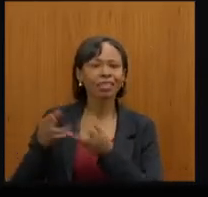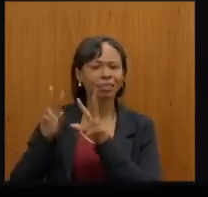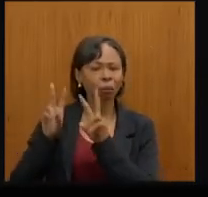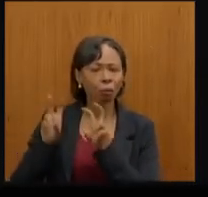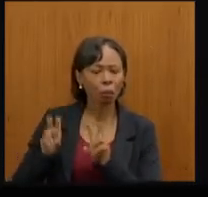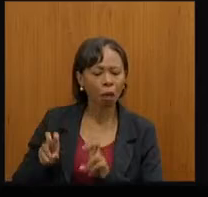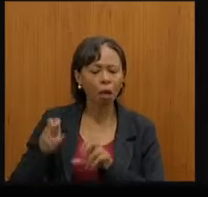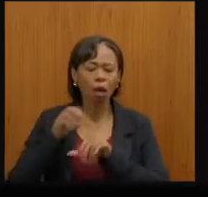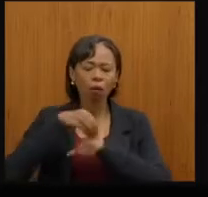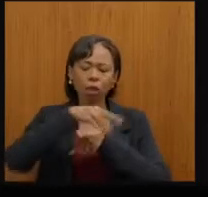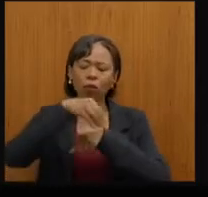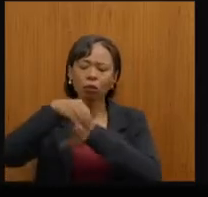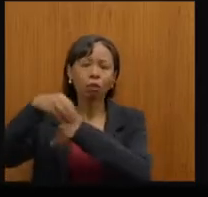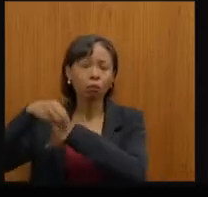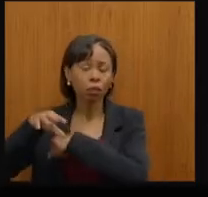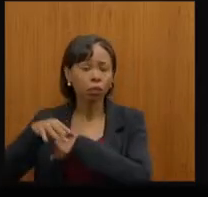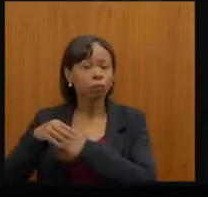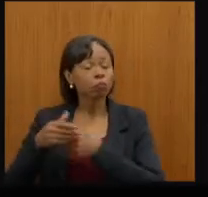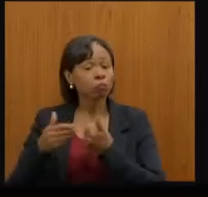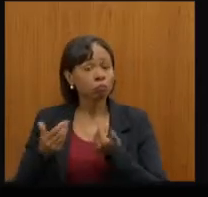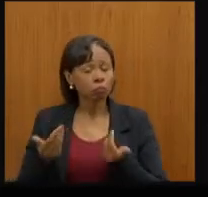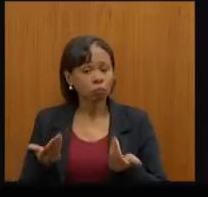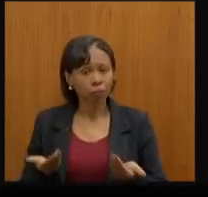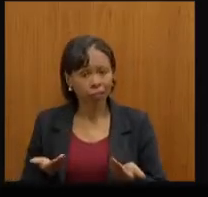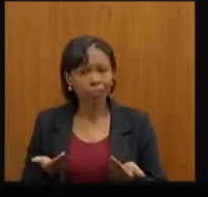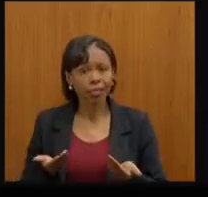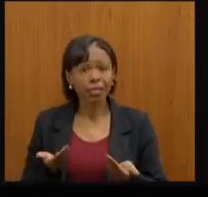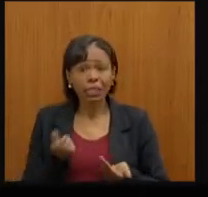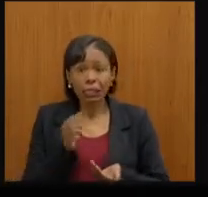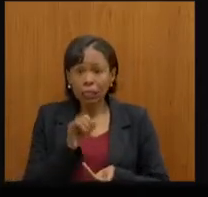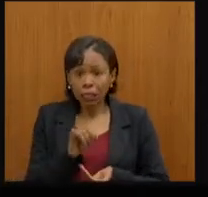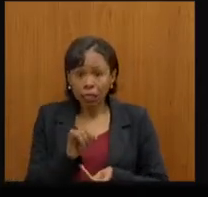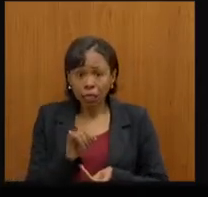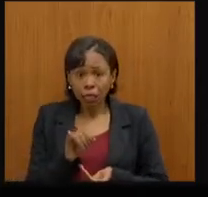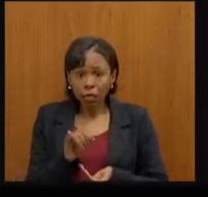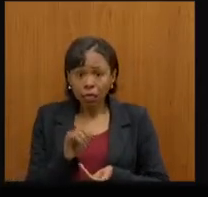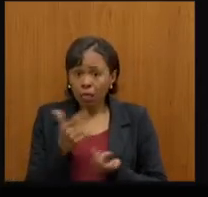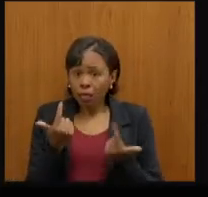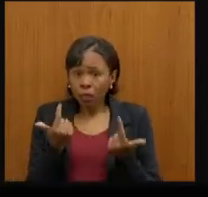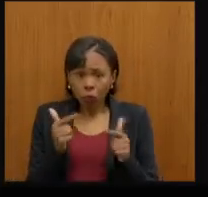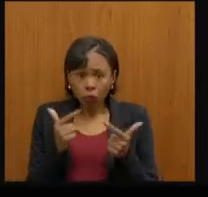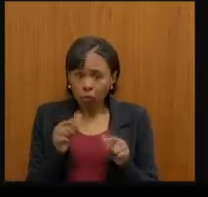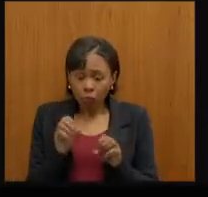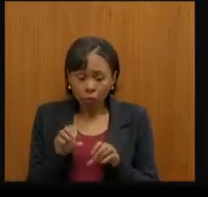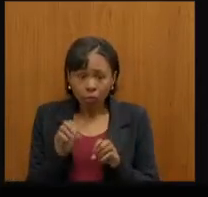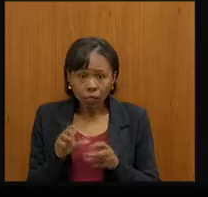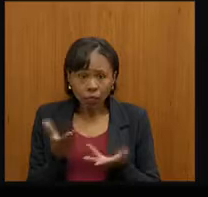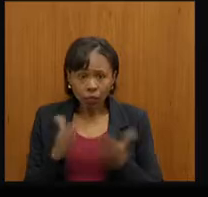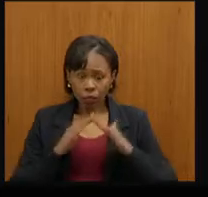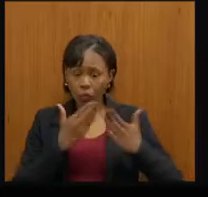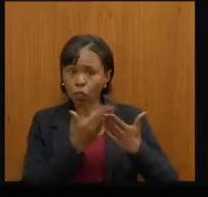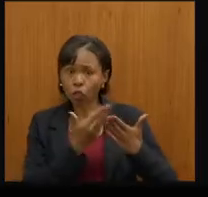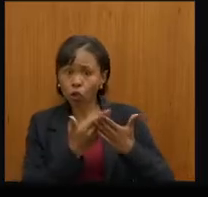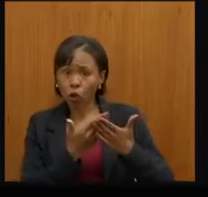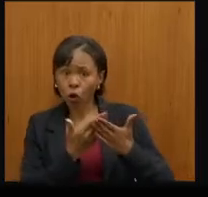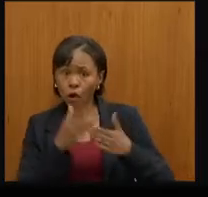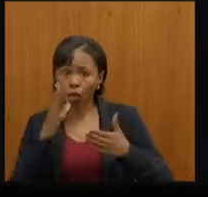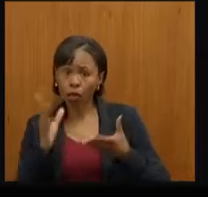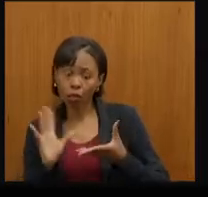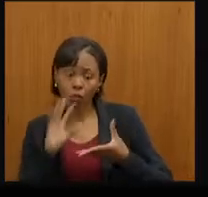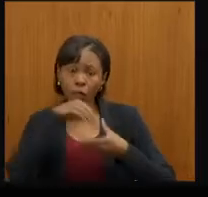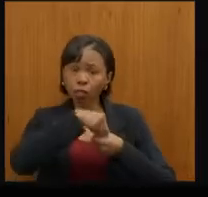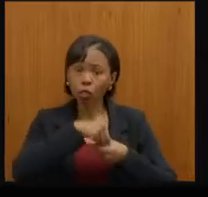que tem tem tem ar ai educação que a gente não trouxer a escola não levar para escola